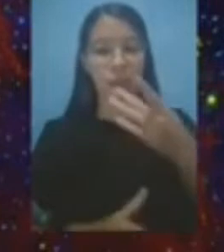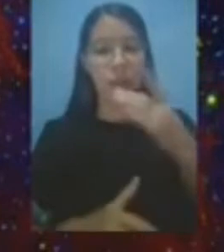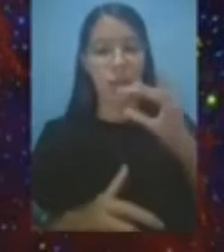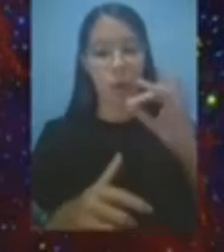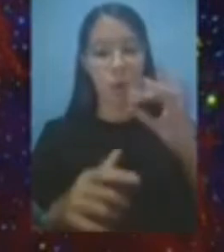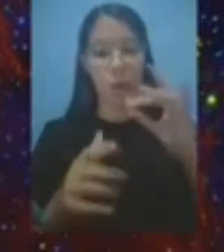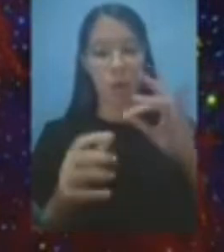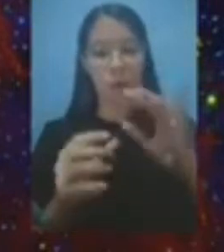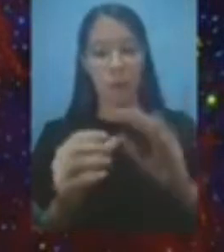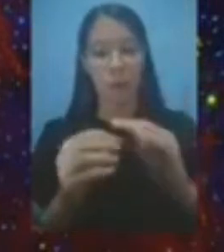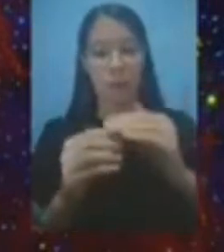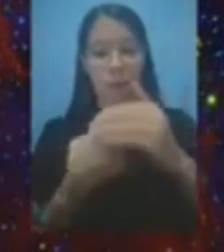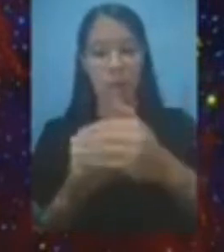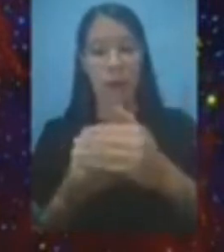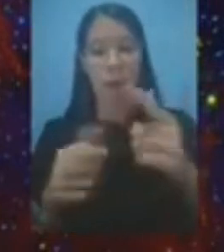certo.